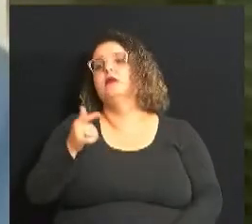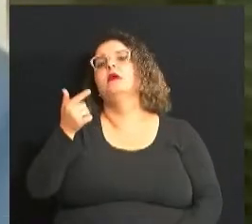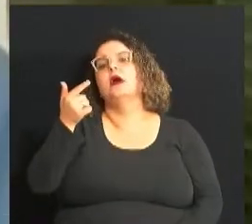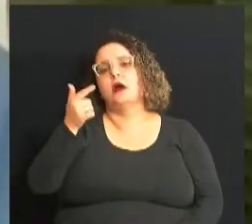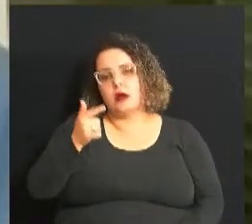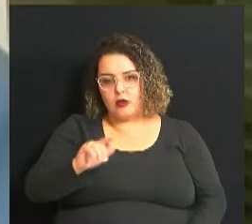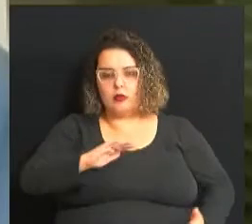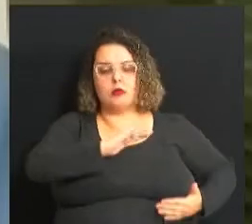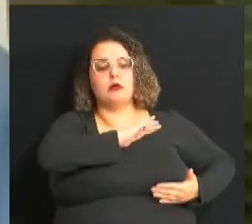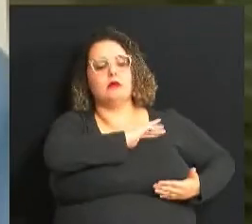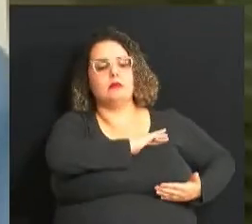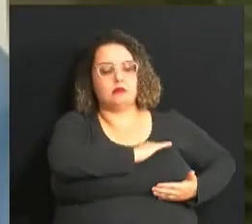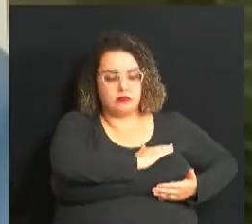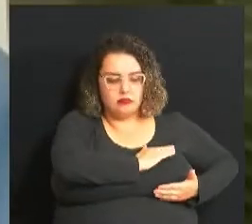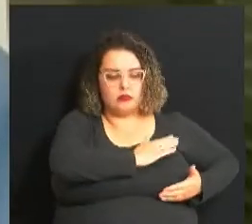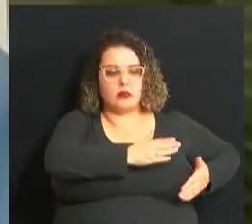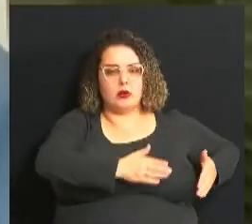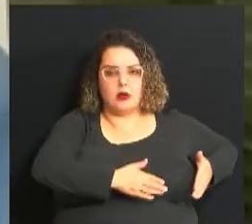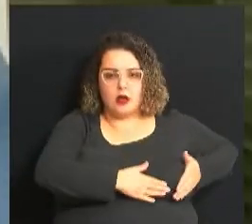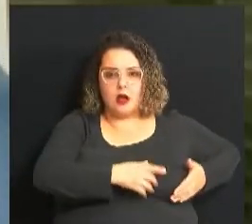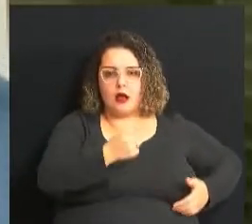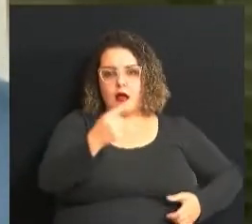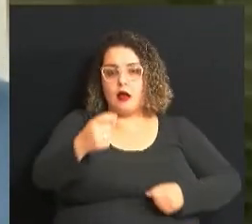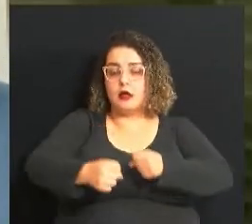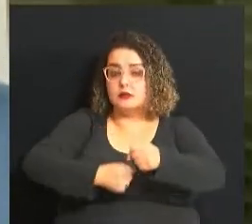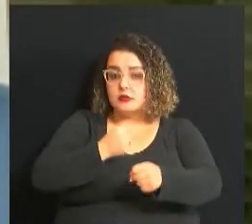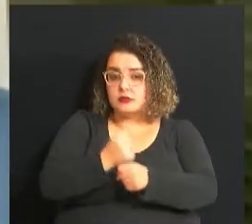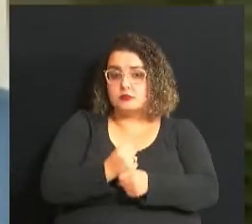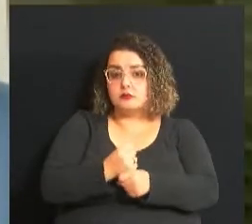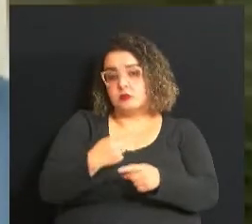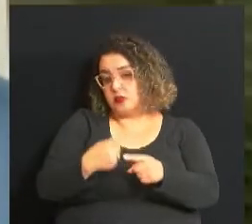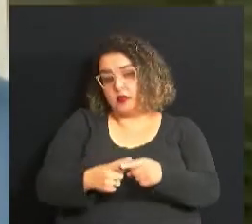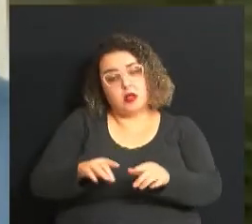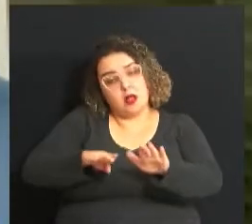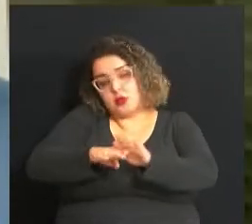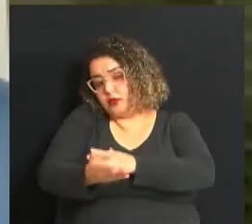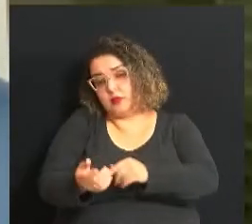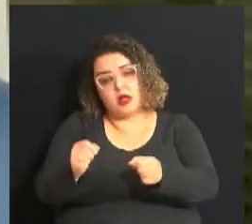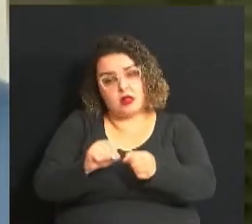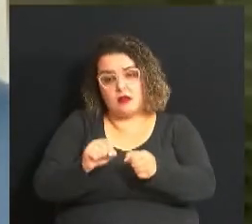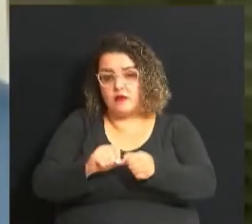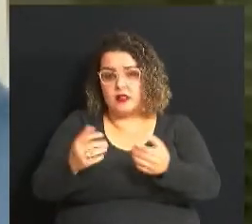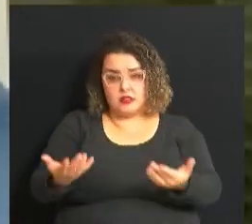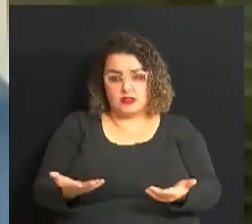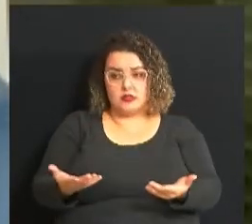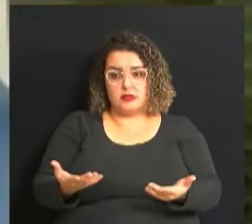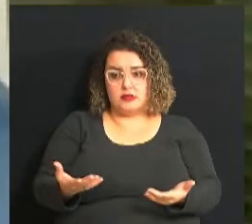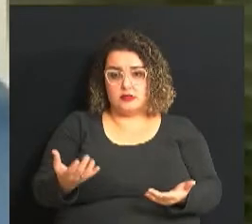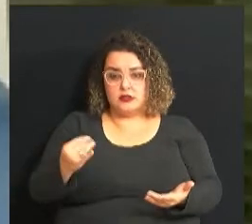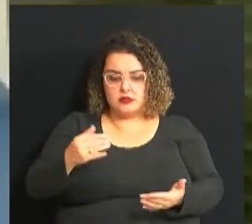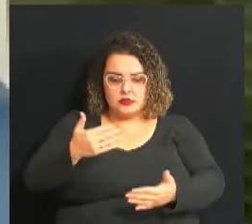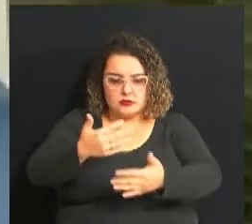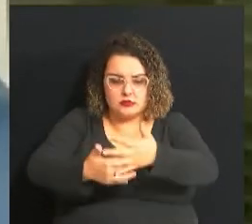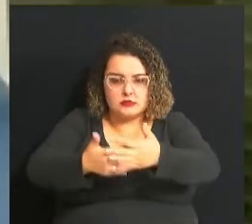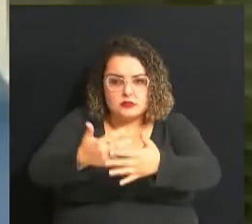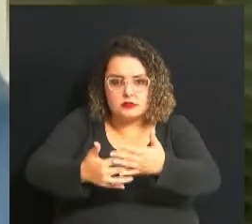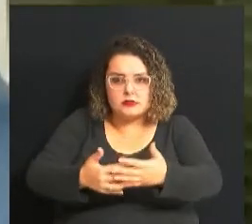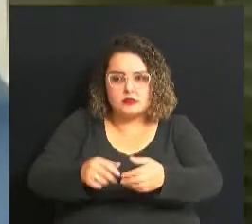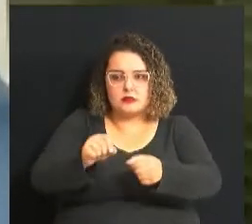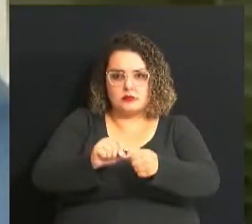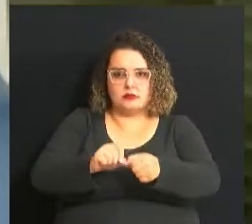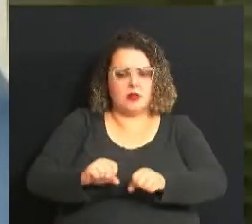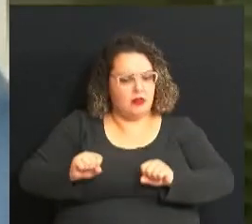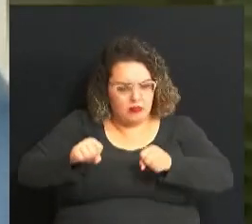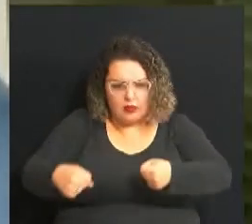mamografia a cada ano, 2, 3 anos, porque ela está acostumada a fazer isso. E se impedir que ela faça, ela vai brigar,